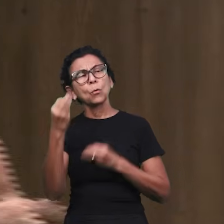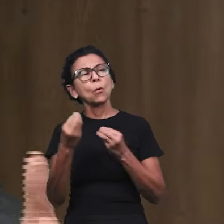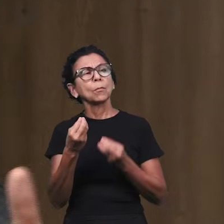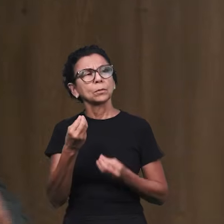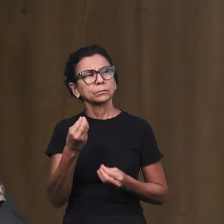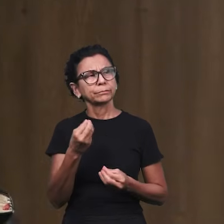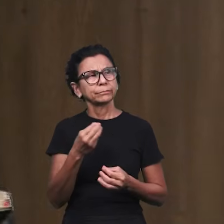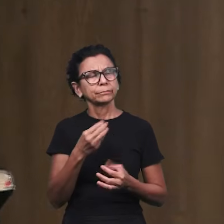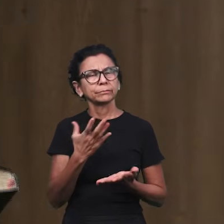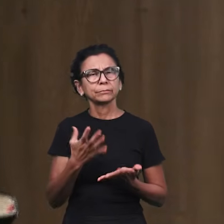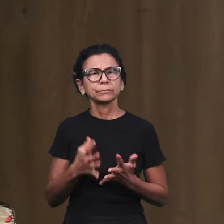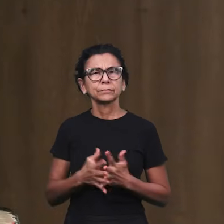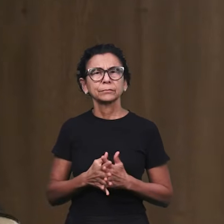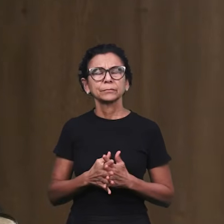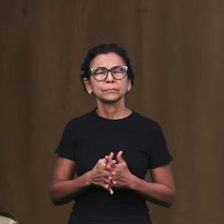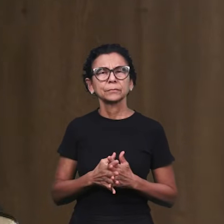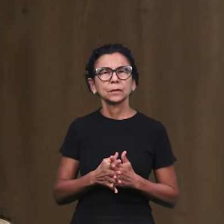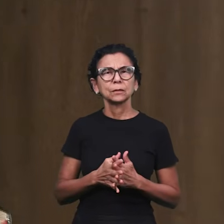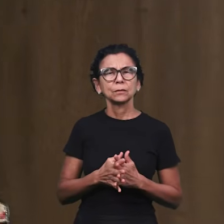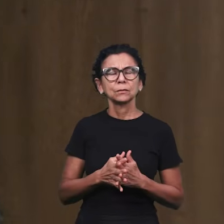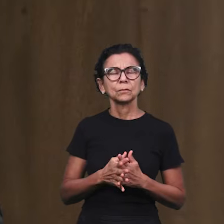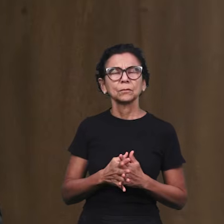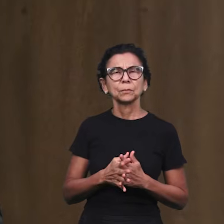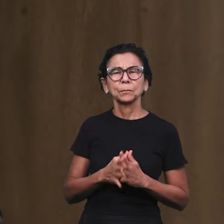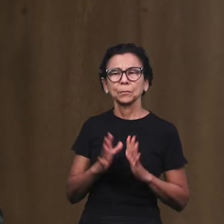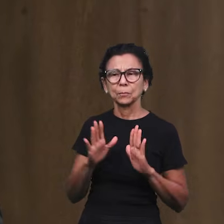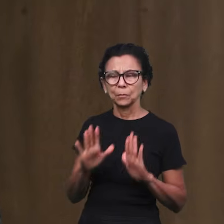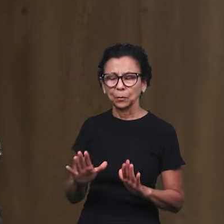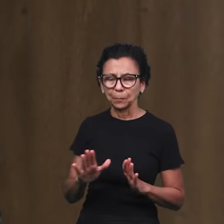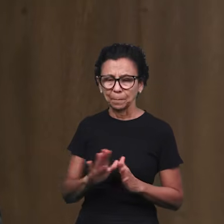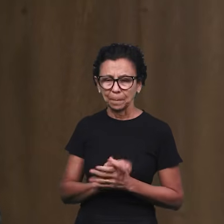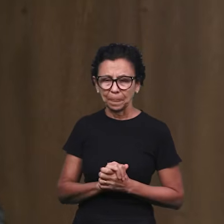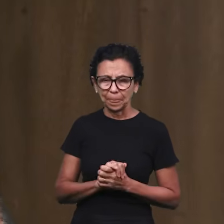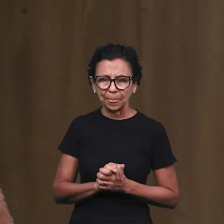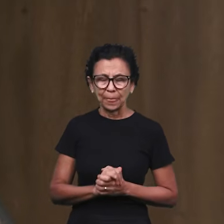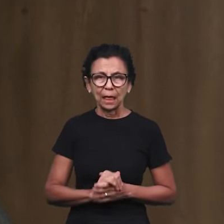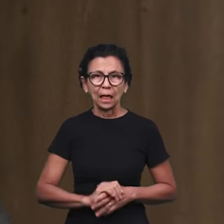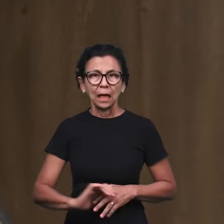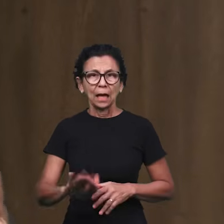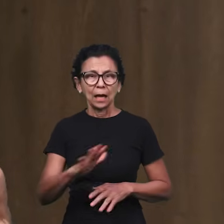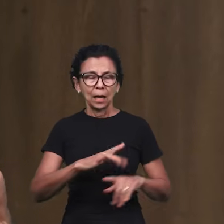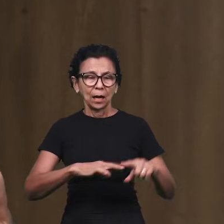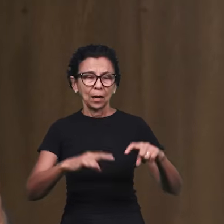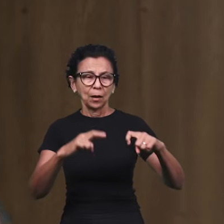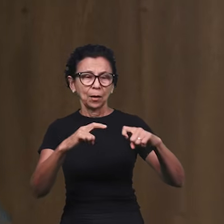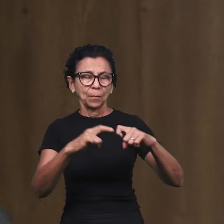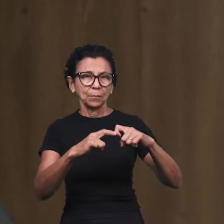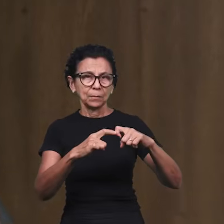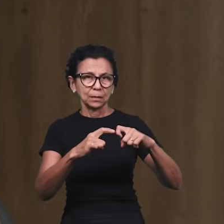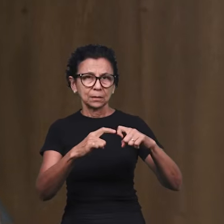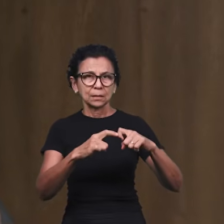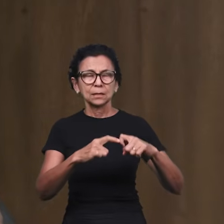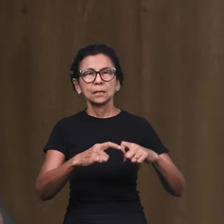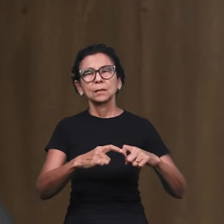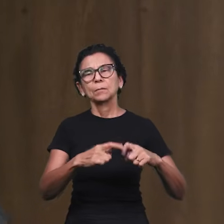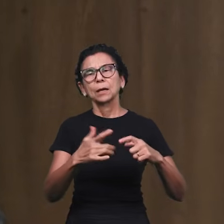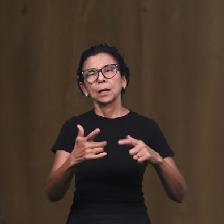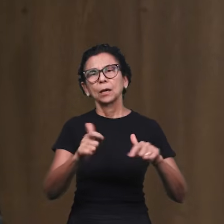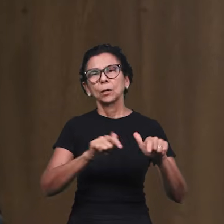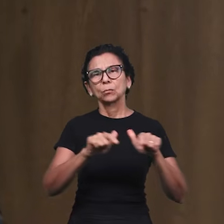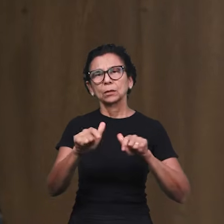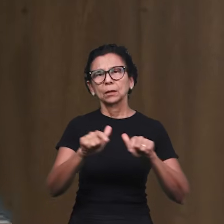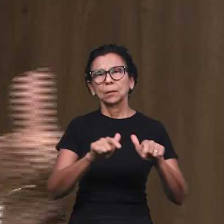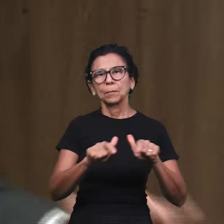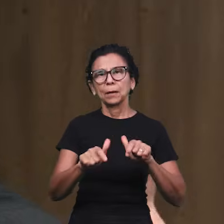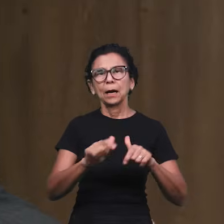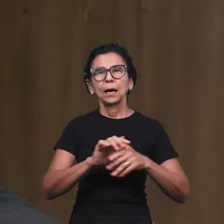A medicina é uma atividade que está dentro daquele grupo que a gente chama